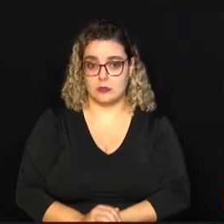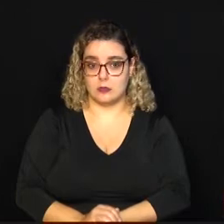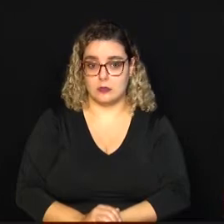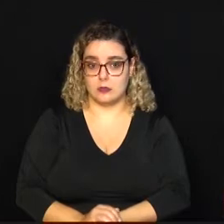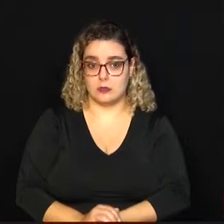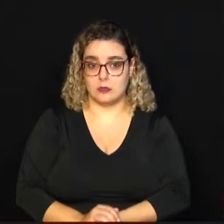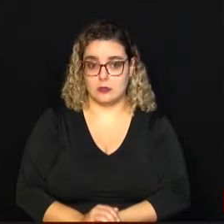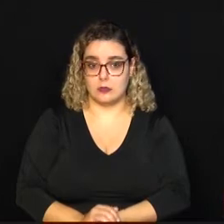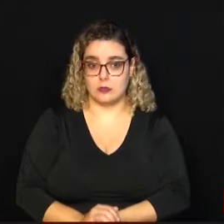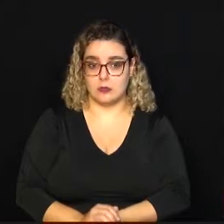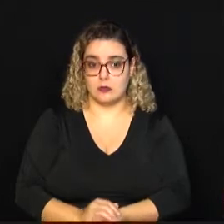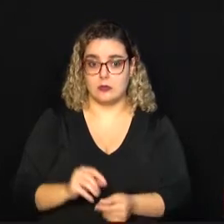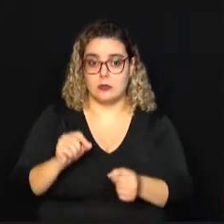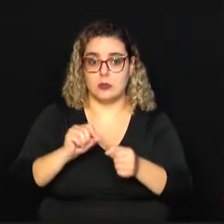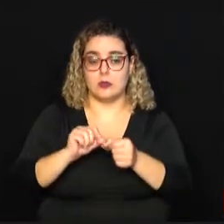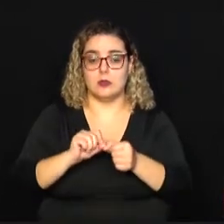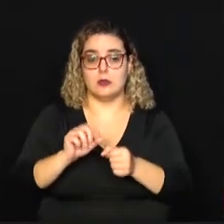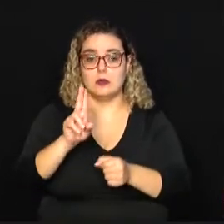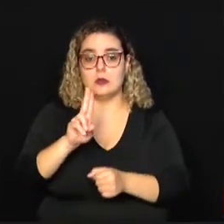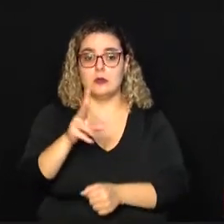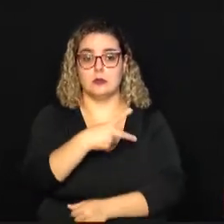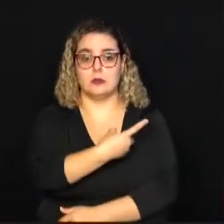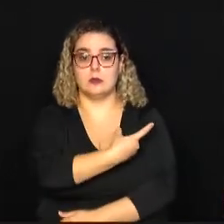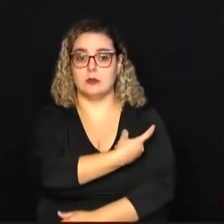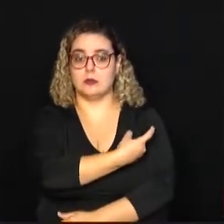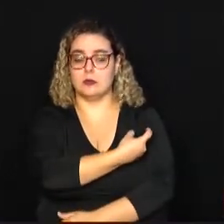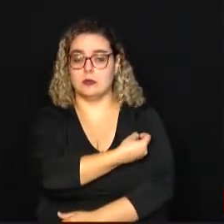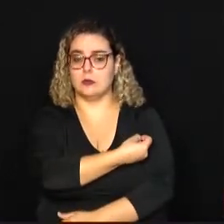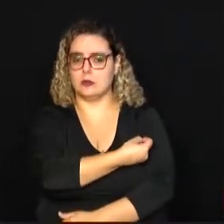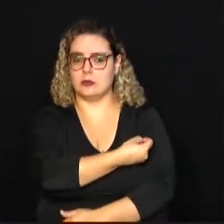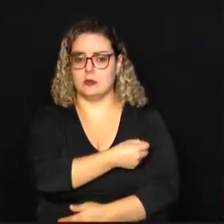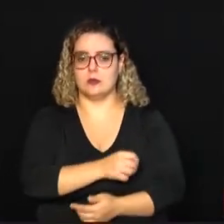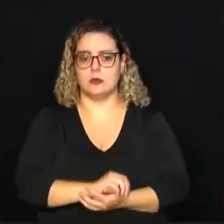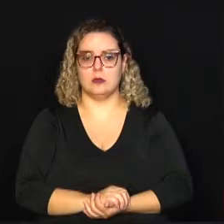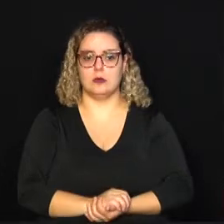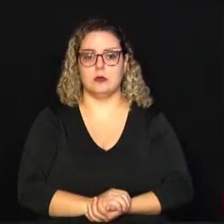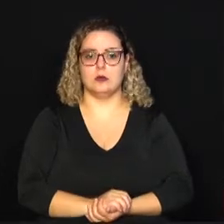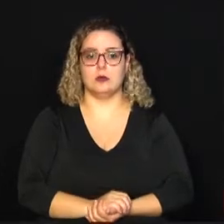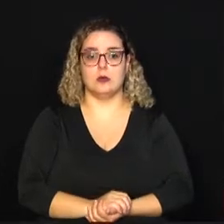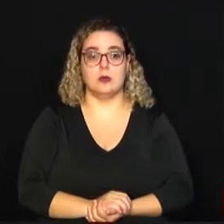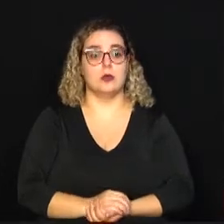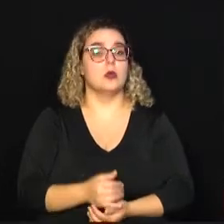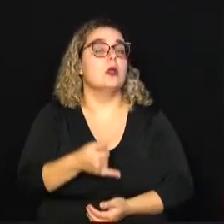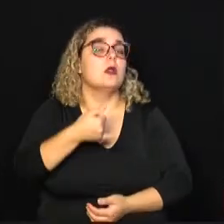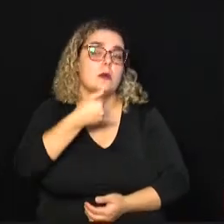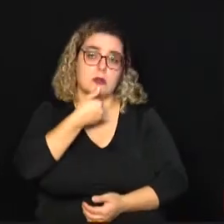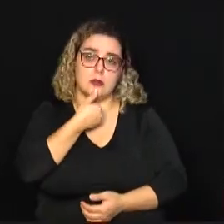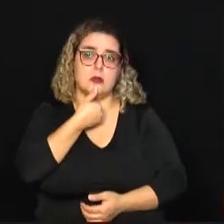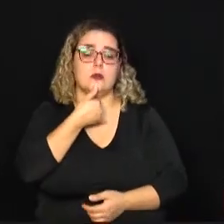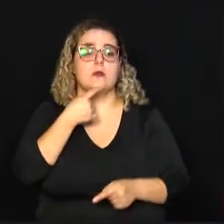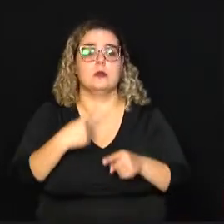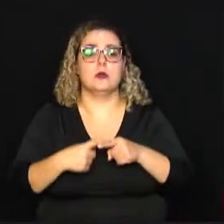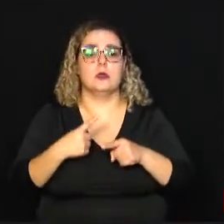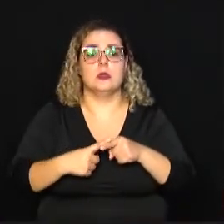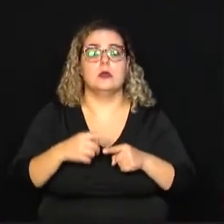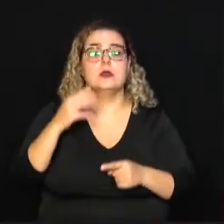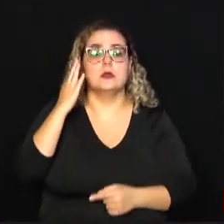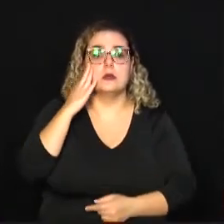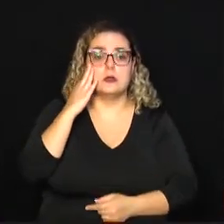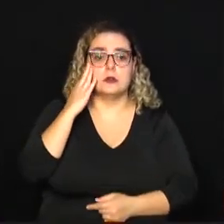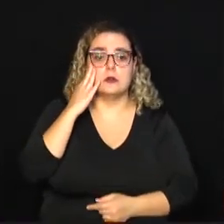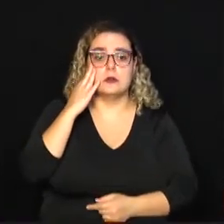das vacinas. Infelizmente, o Ministério continua centralizando tudo isso, o que é lamentável, porque a gente sabe que se trata de um ministério